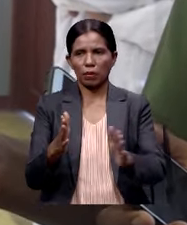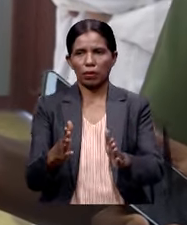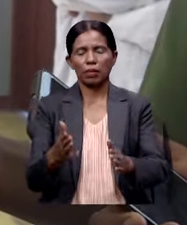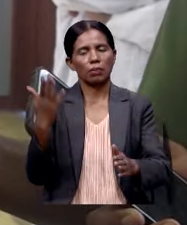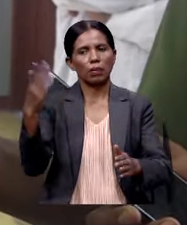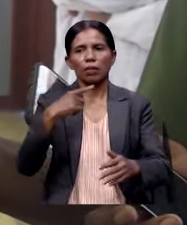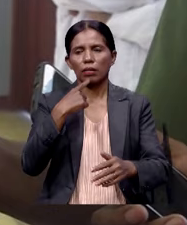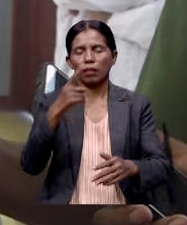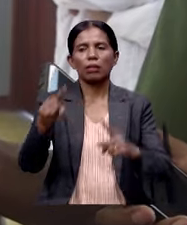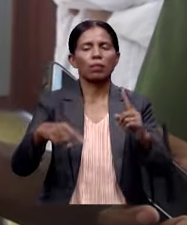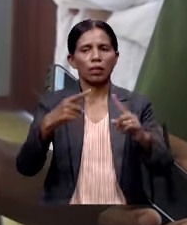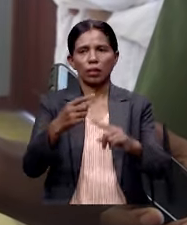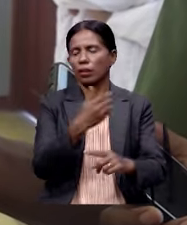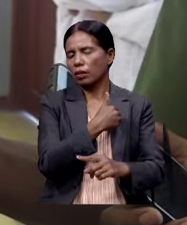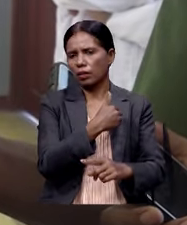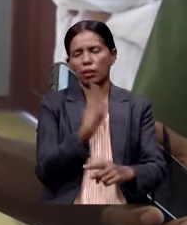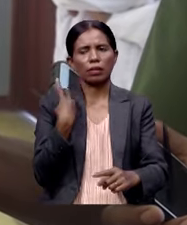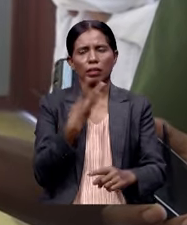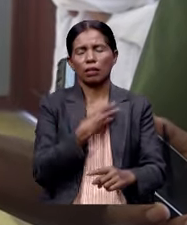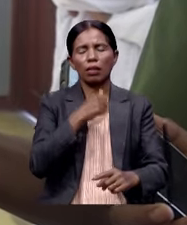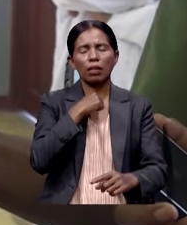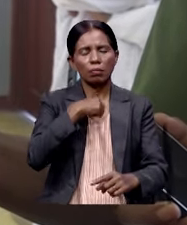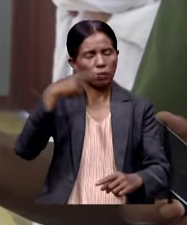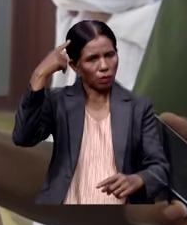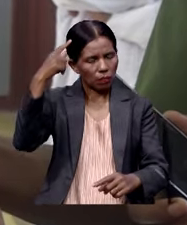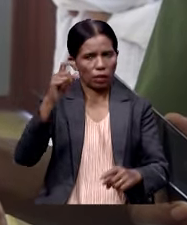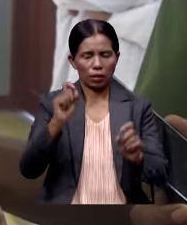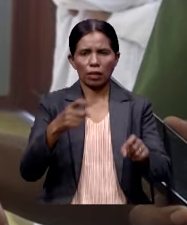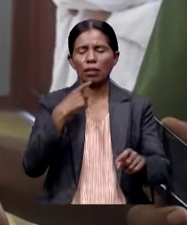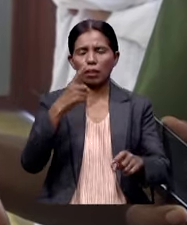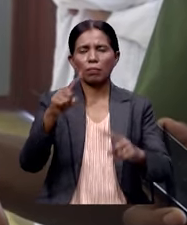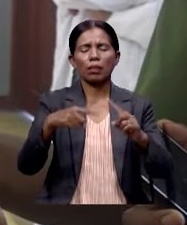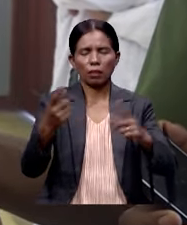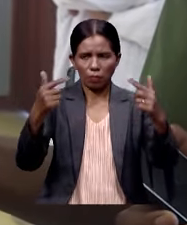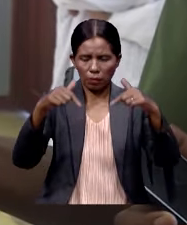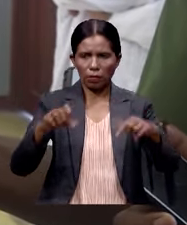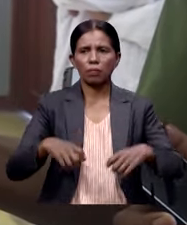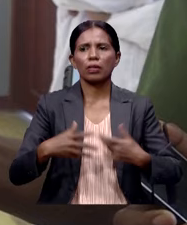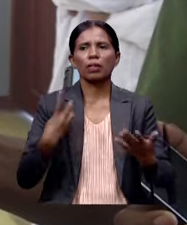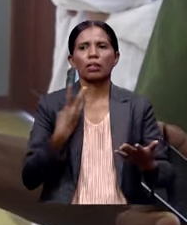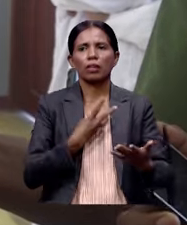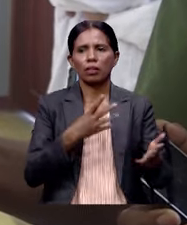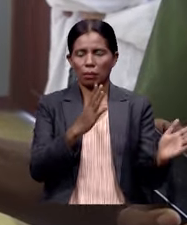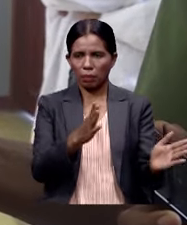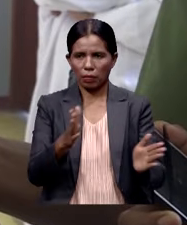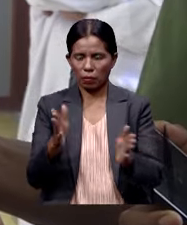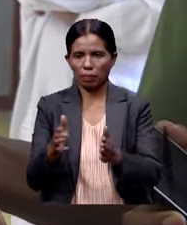neba tu dia vai ir na se se am papa me tem dia mais de vai ir mais dia mais ou então foi indabel hal né